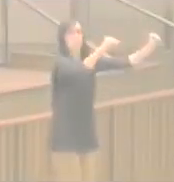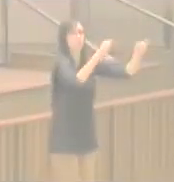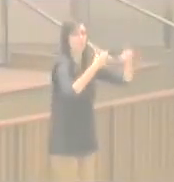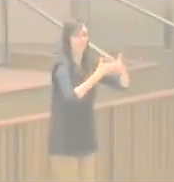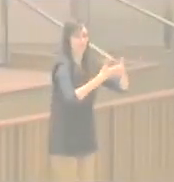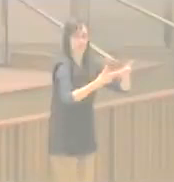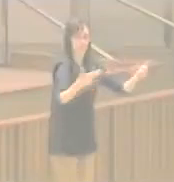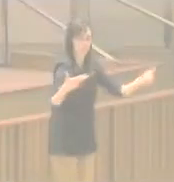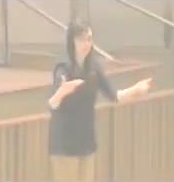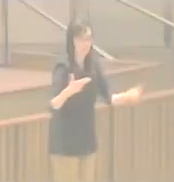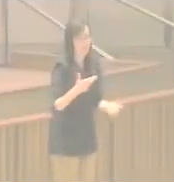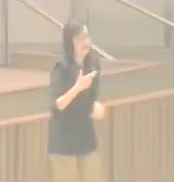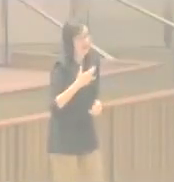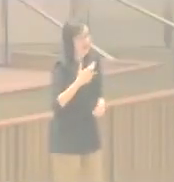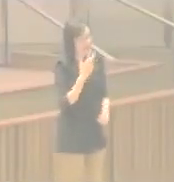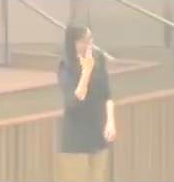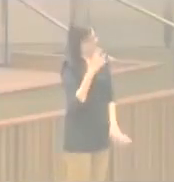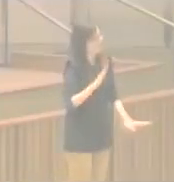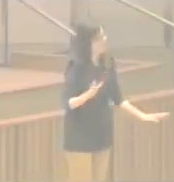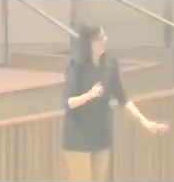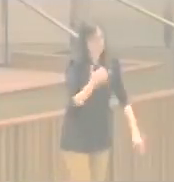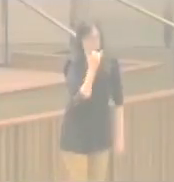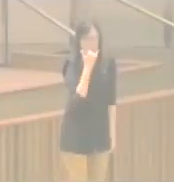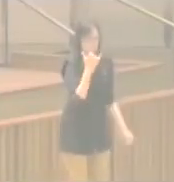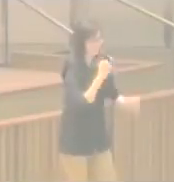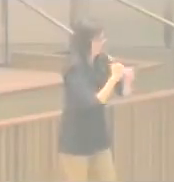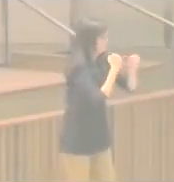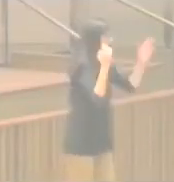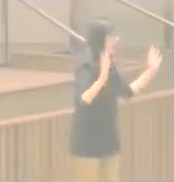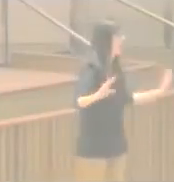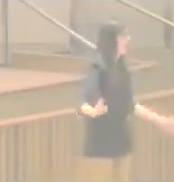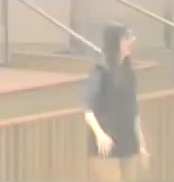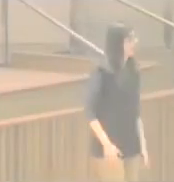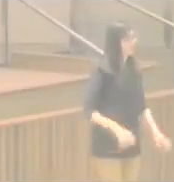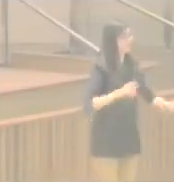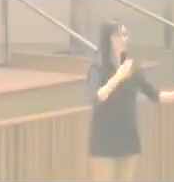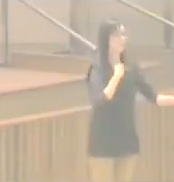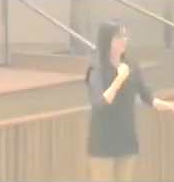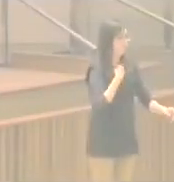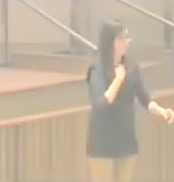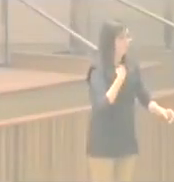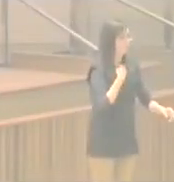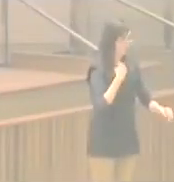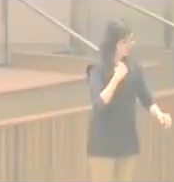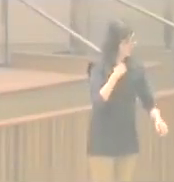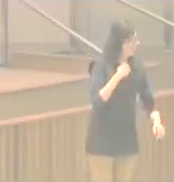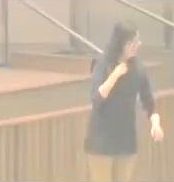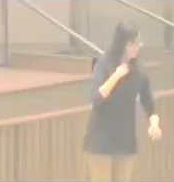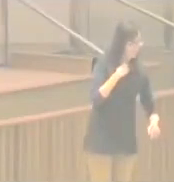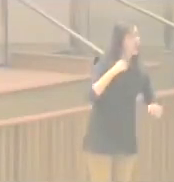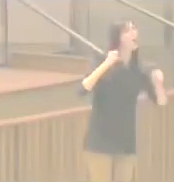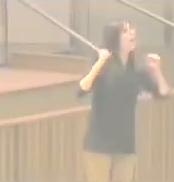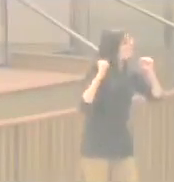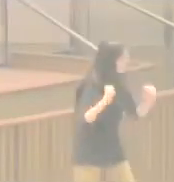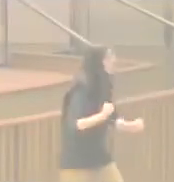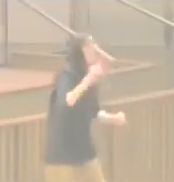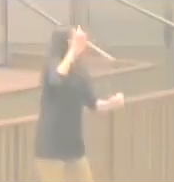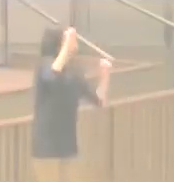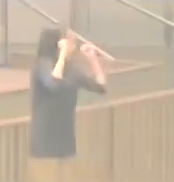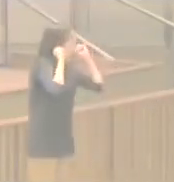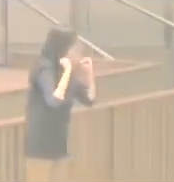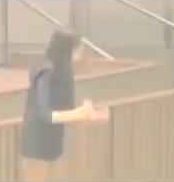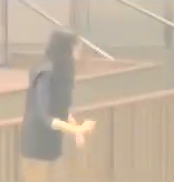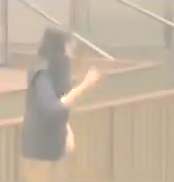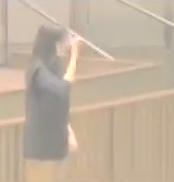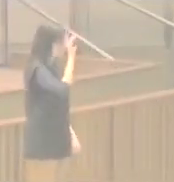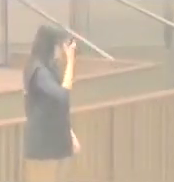que parecem que não tem jeito nem solução, nem podem ser restauradas, Deus possa deixar sua